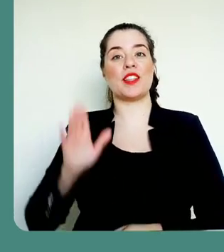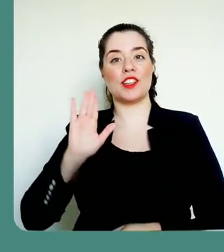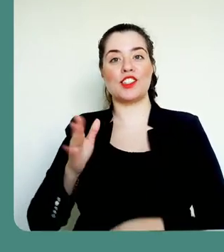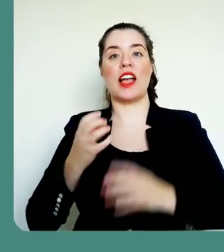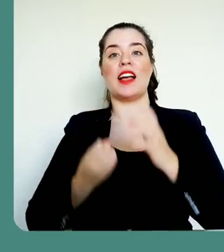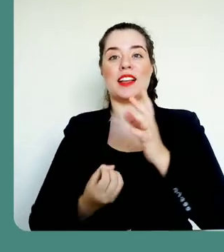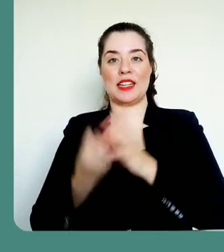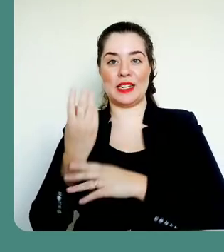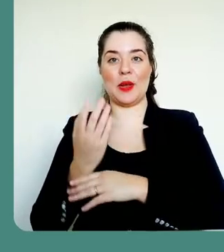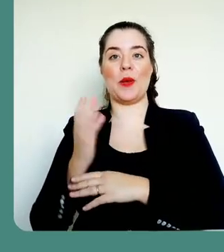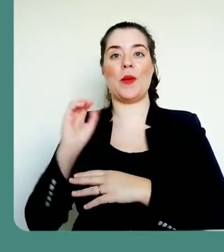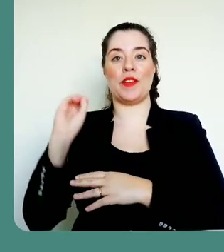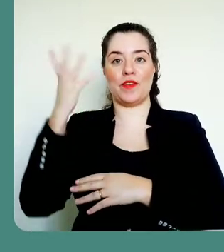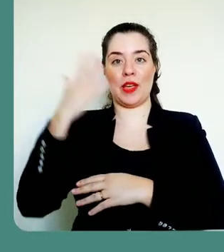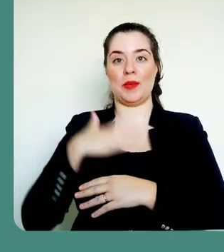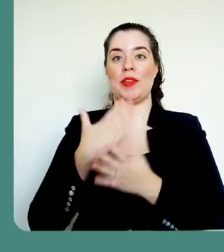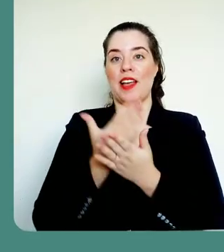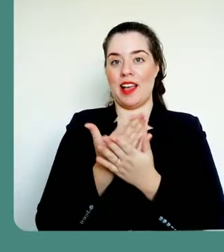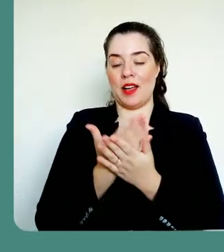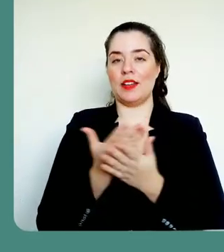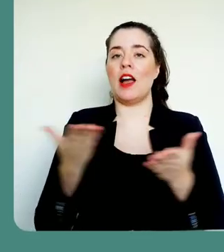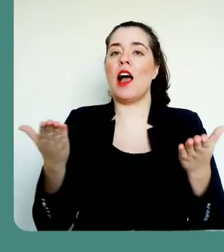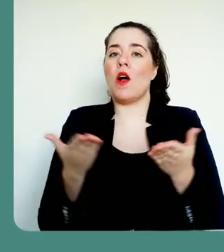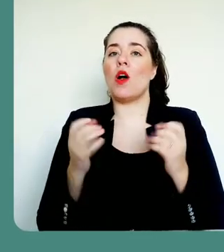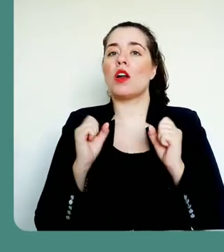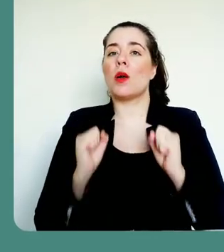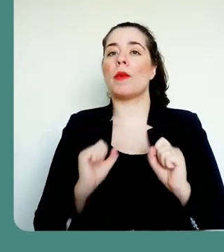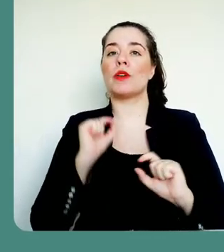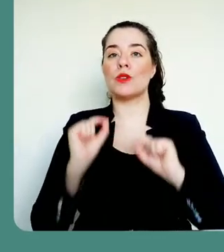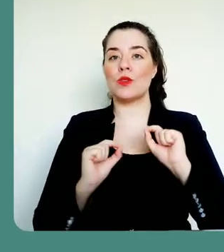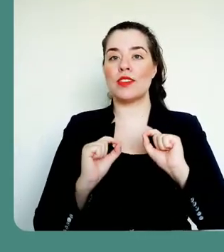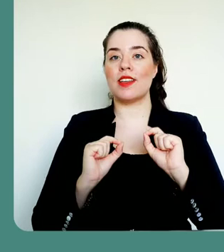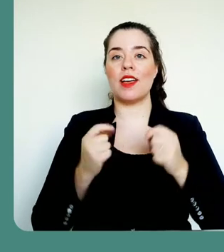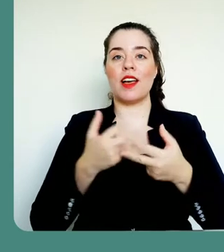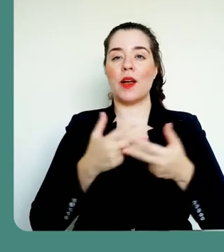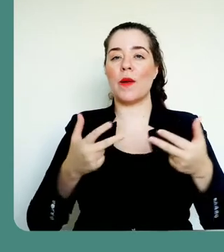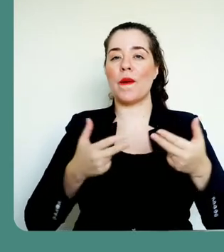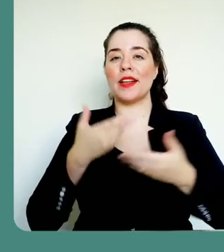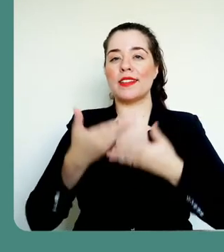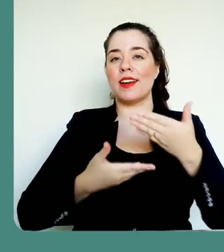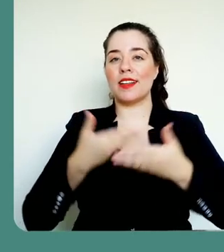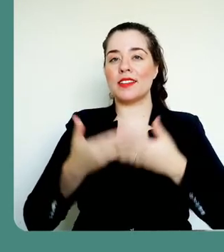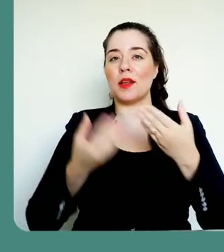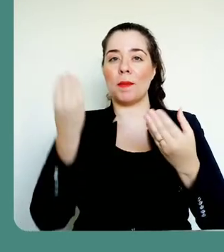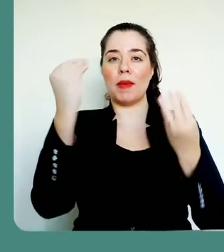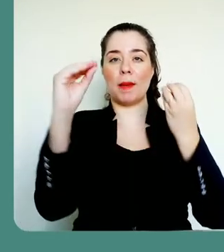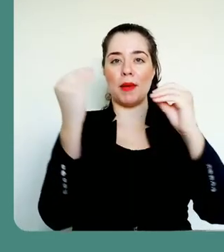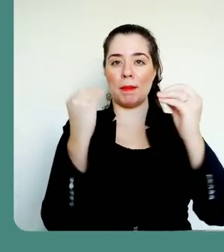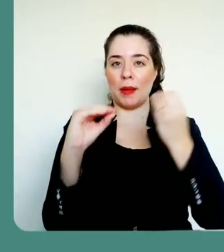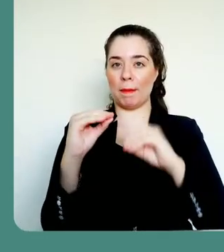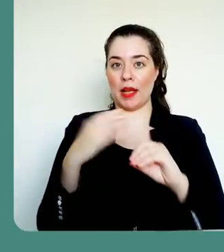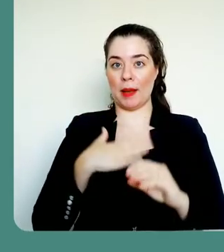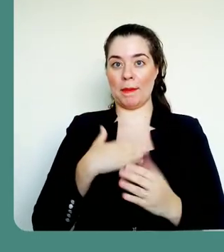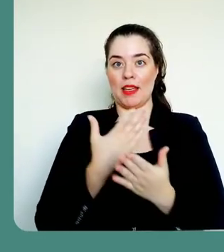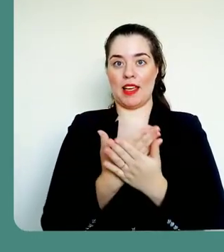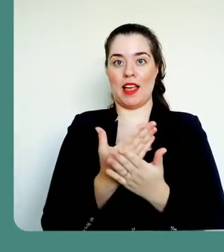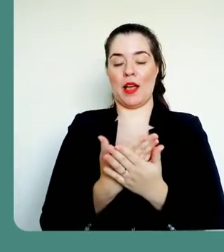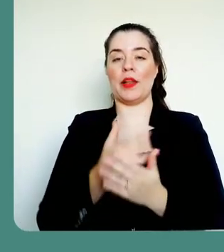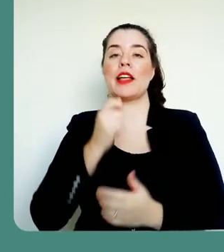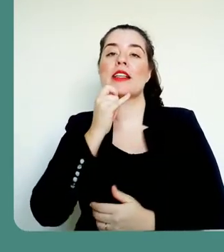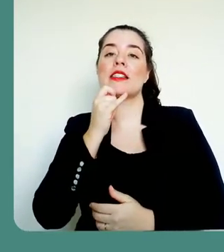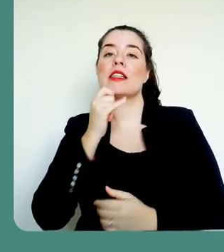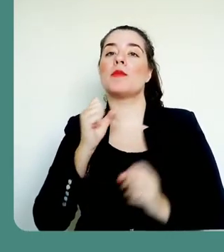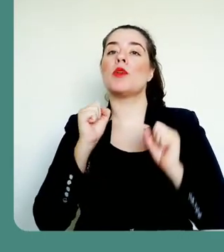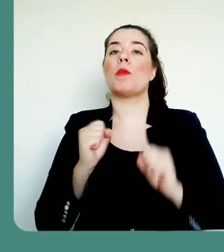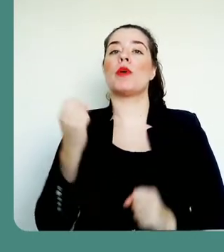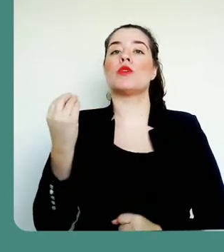Pronto, o evento da minha aula já foi criado e agora eu posso adicionar as atividades interativas que vão compor a minha aula. Como,